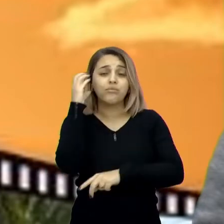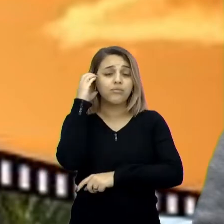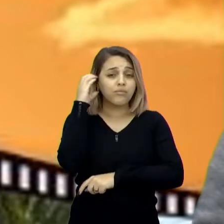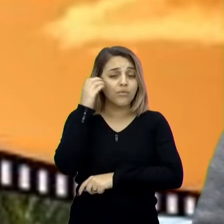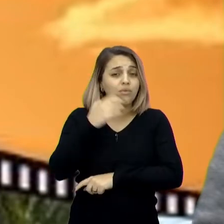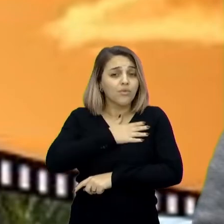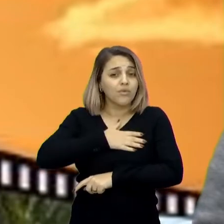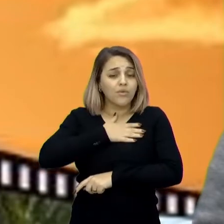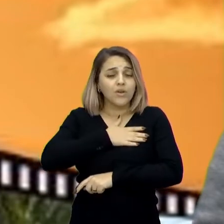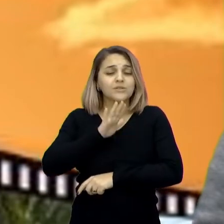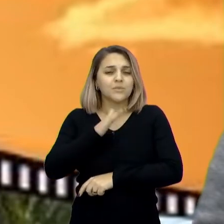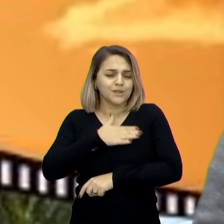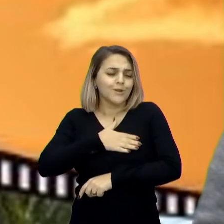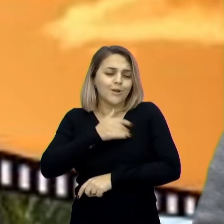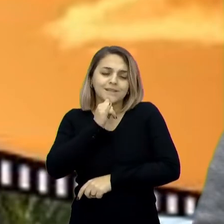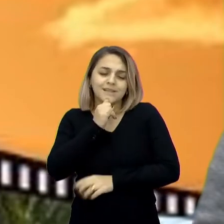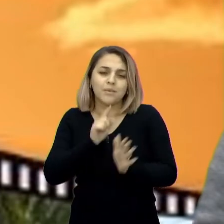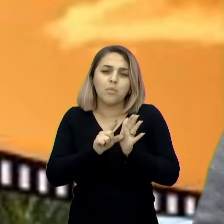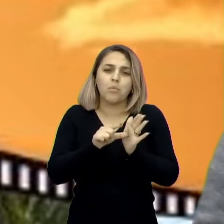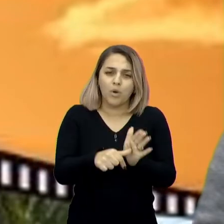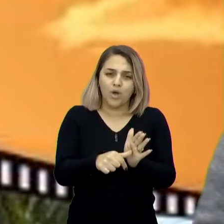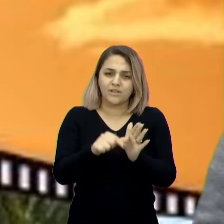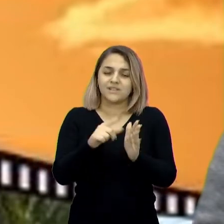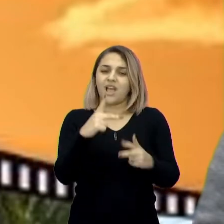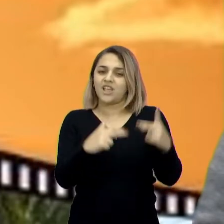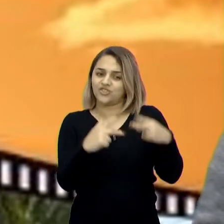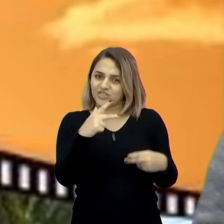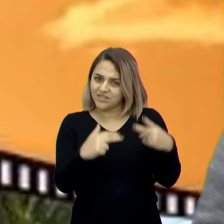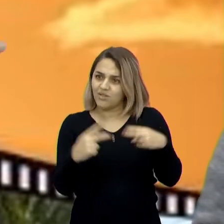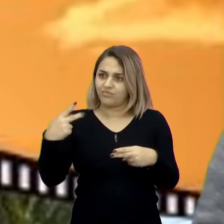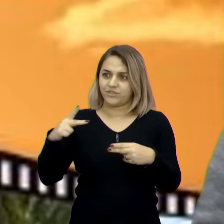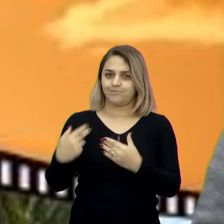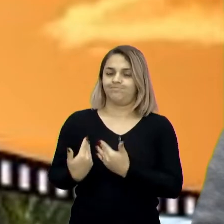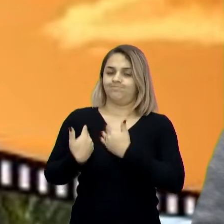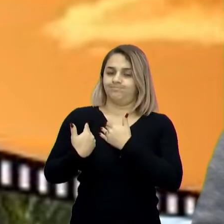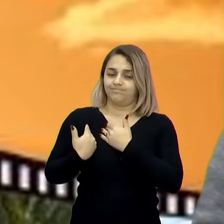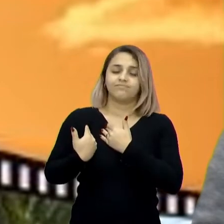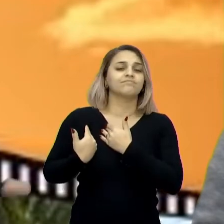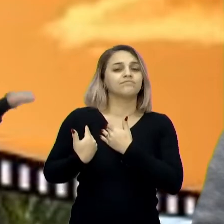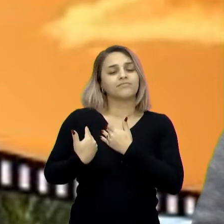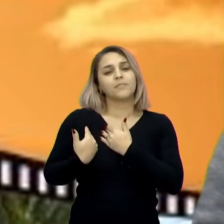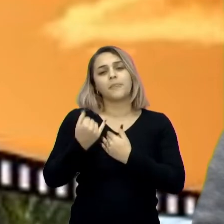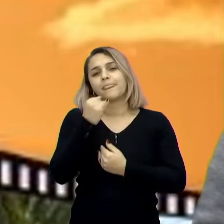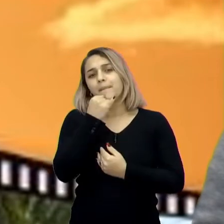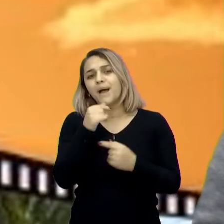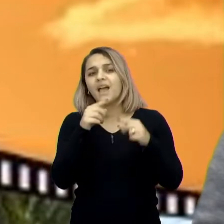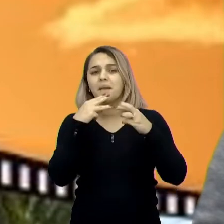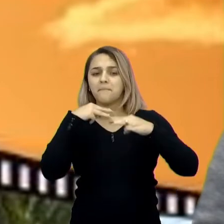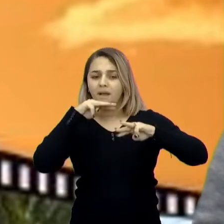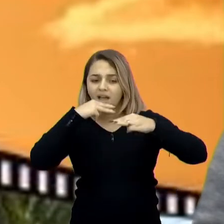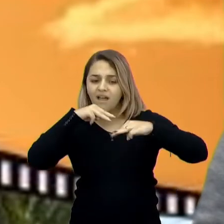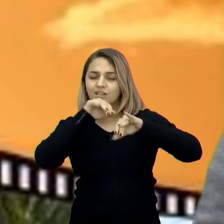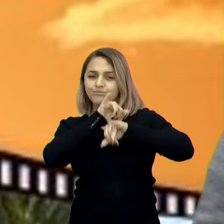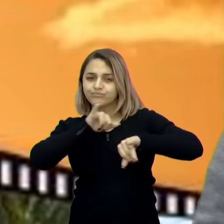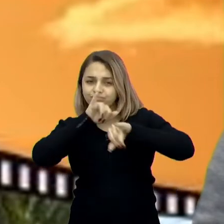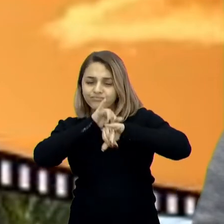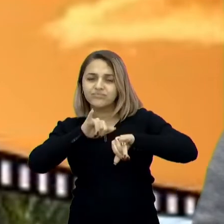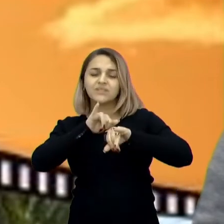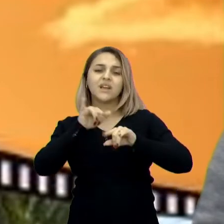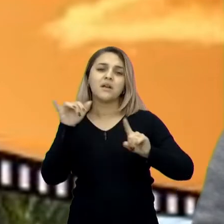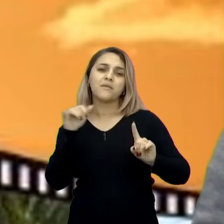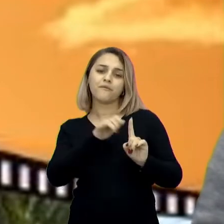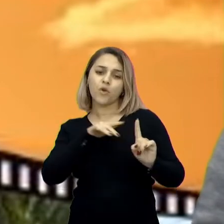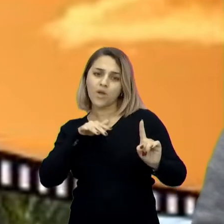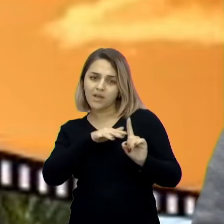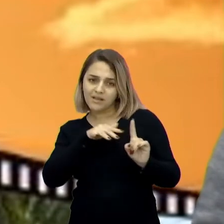gosto do pós. De repente o trabalho de edição pode ficar contigo. E aí vem a questão do marketing, que é realmente trabalhar um influenciador